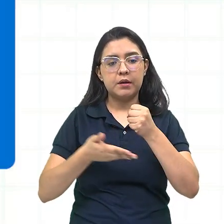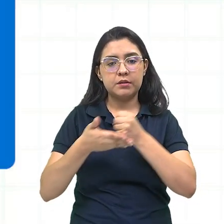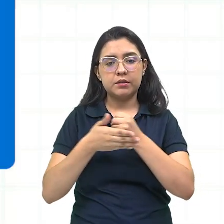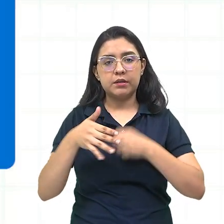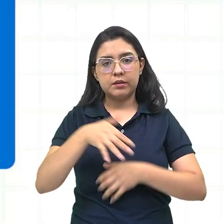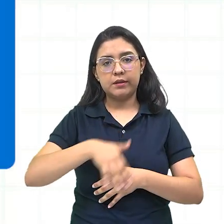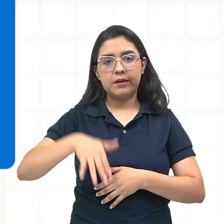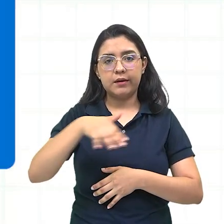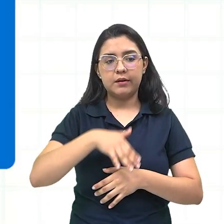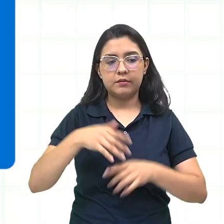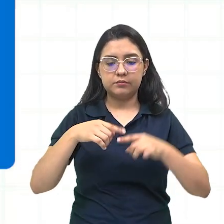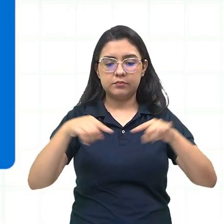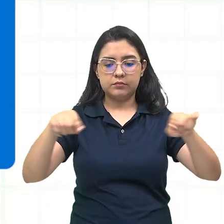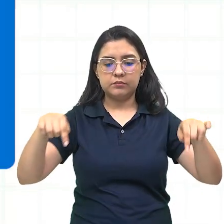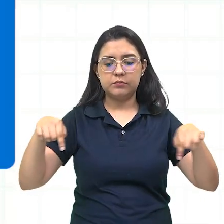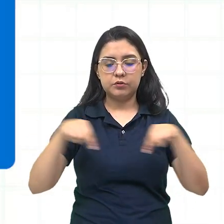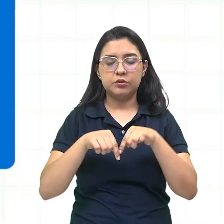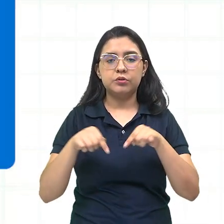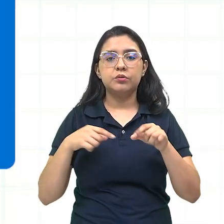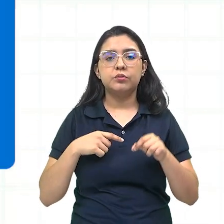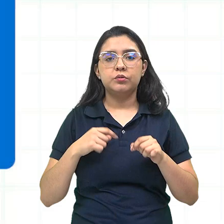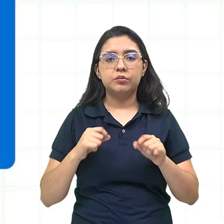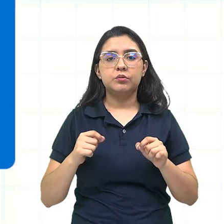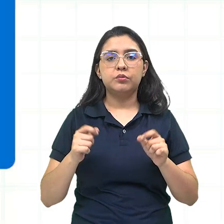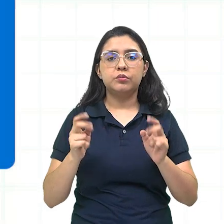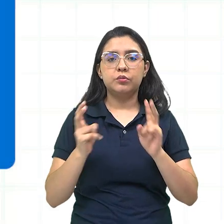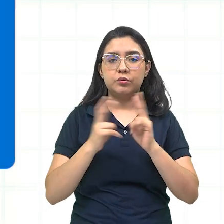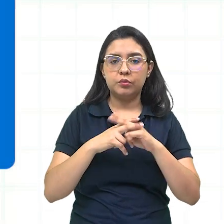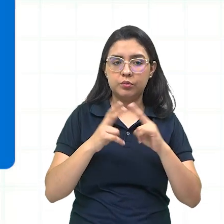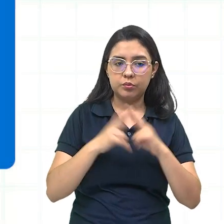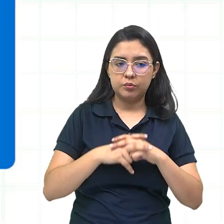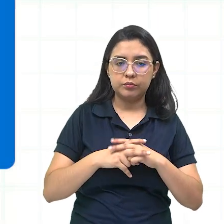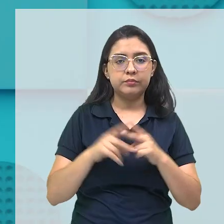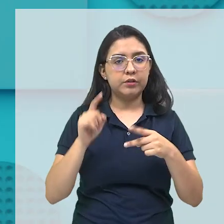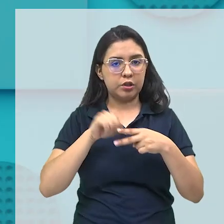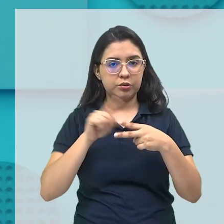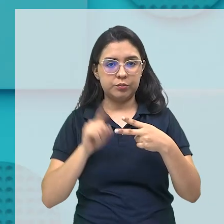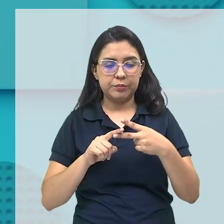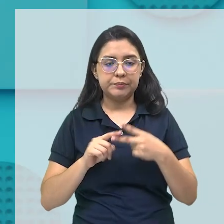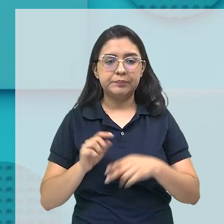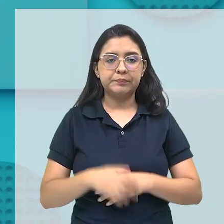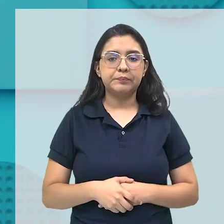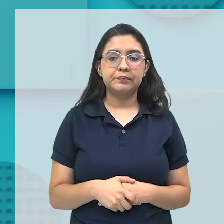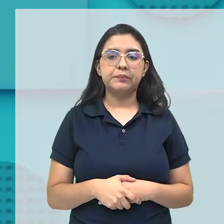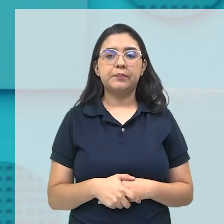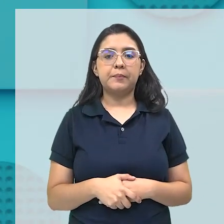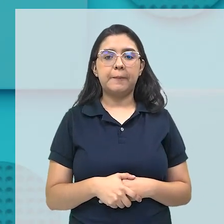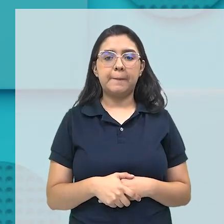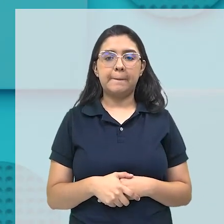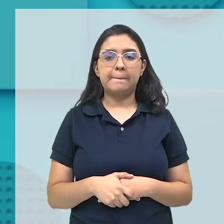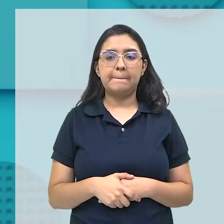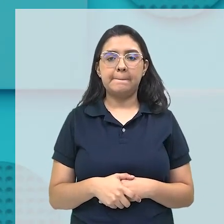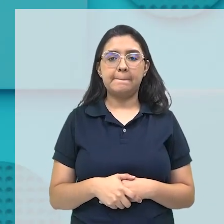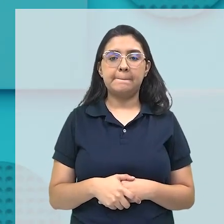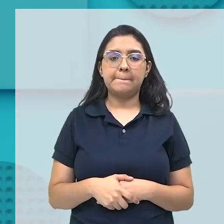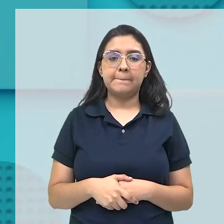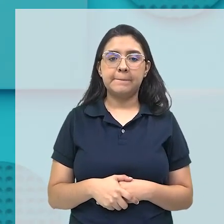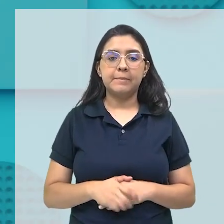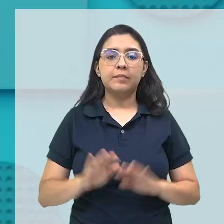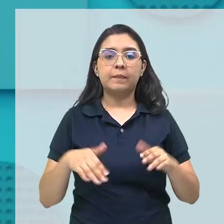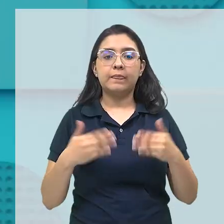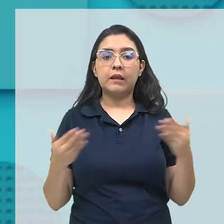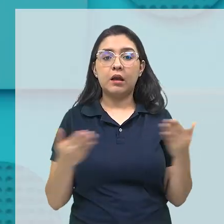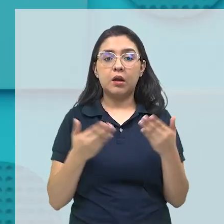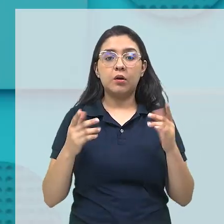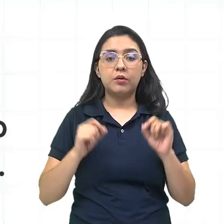de luta, tanto da luta greco-romana quanto da luta livre. Agora